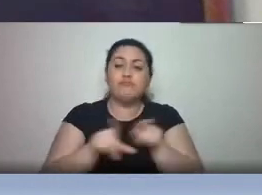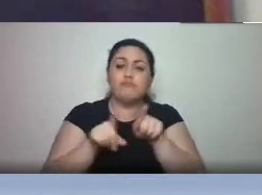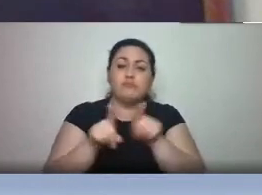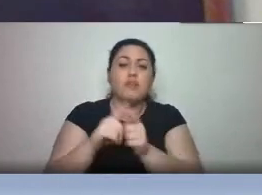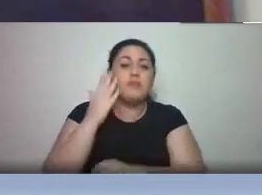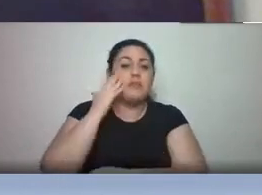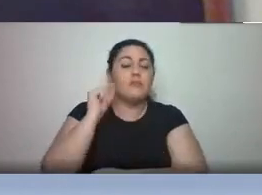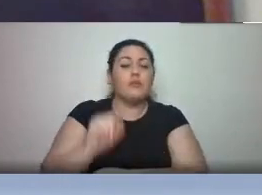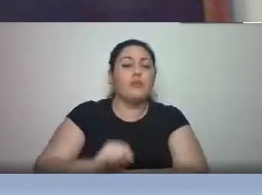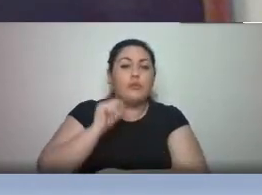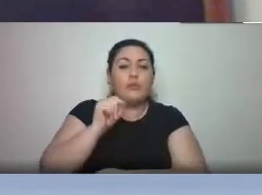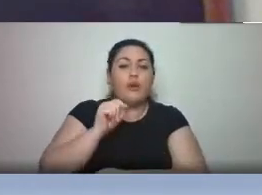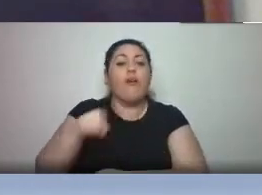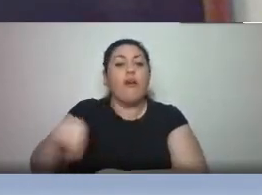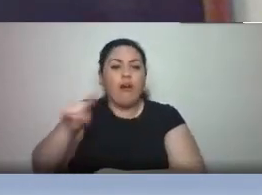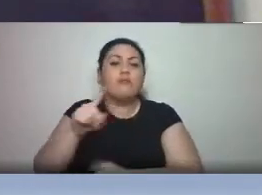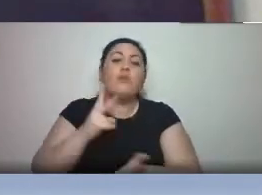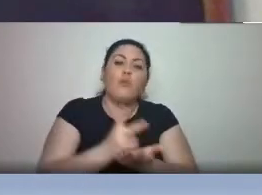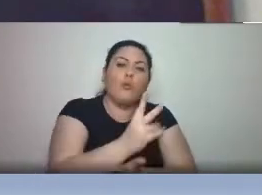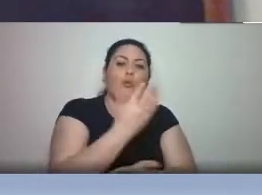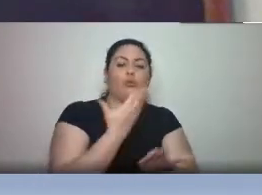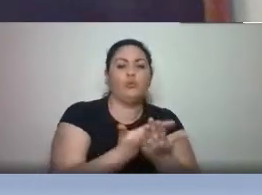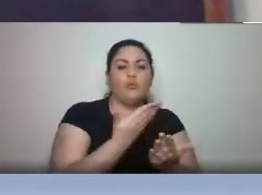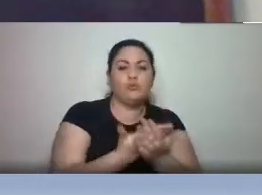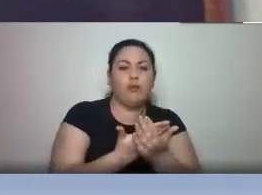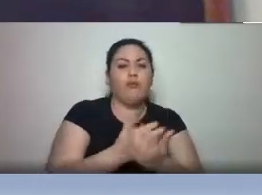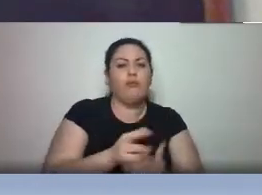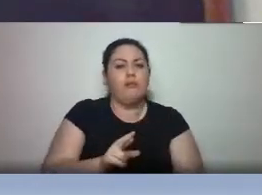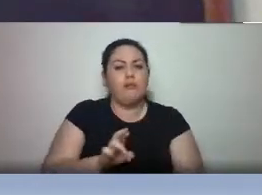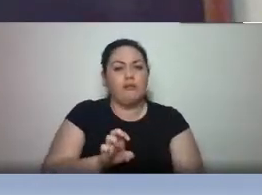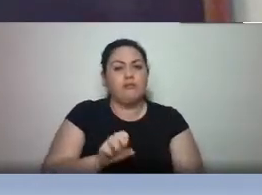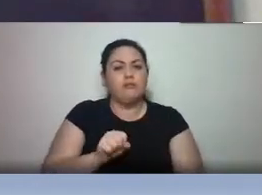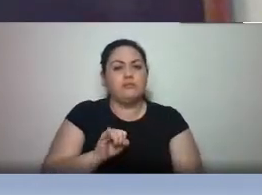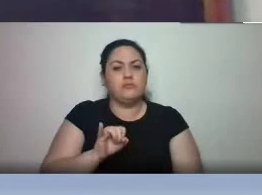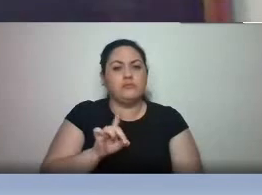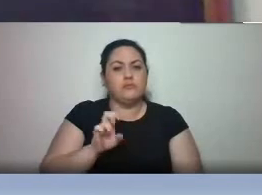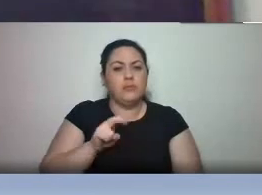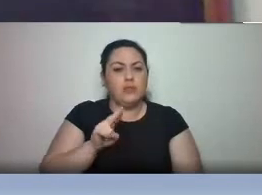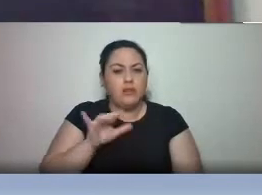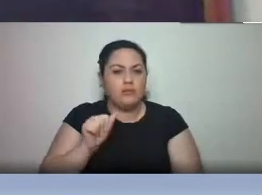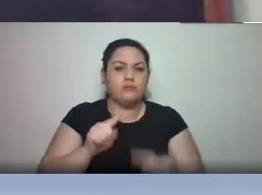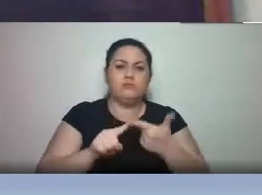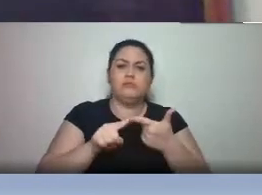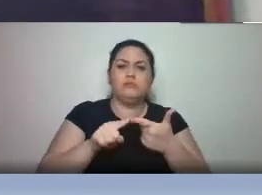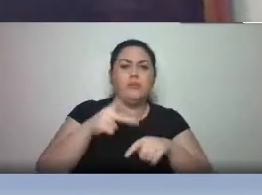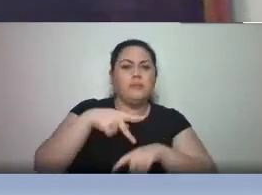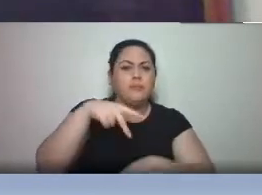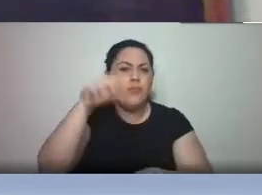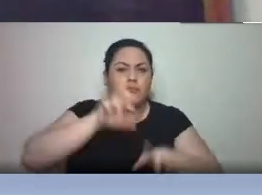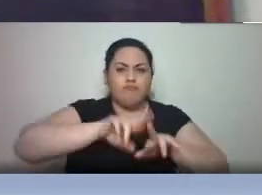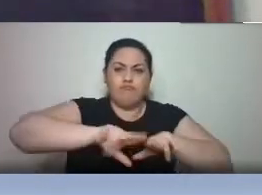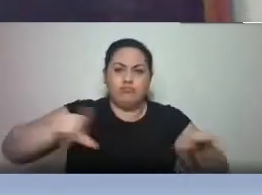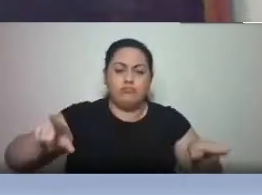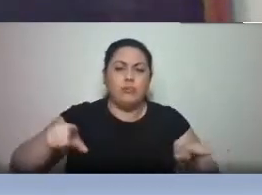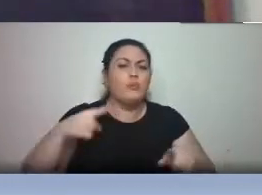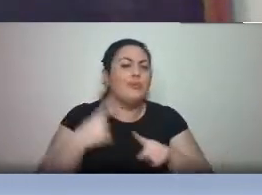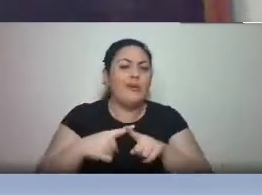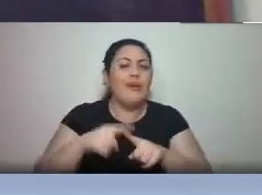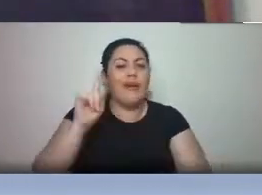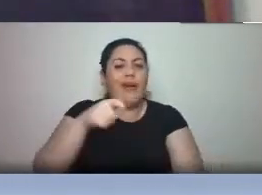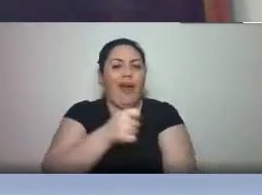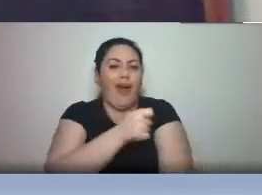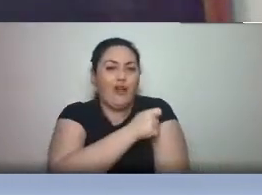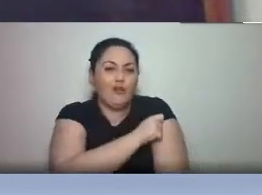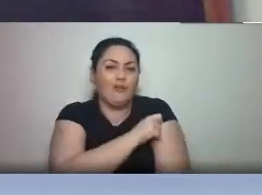seus estudos em residências e pós-graduações. Esse êxito é mérito de nossos alunos, professores,